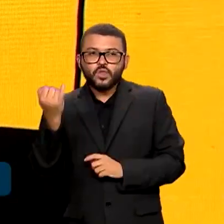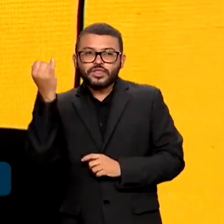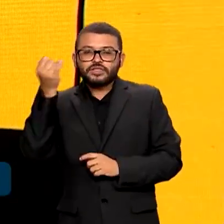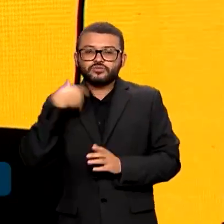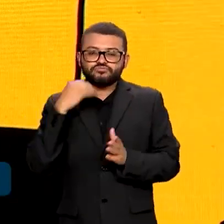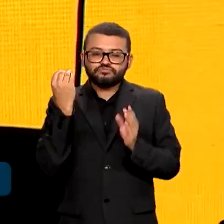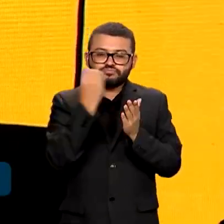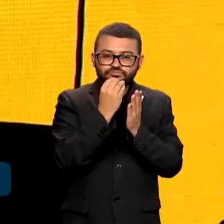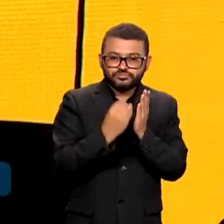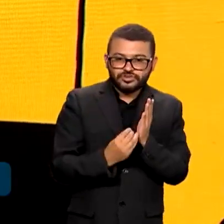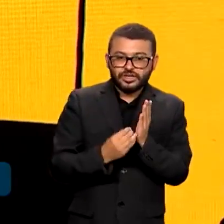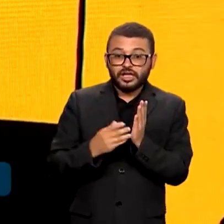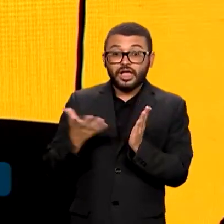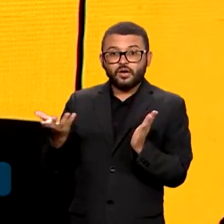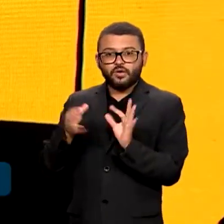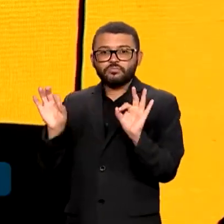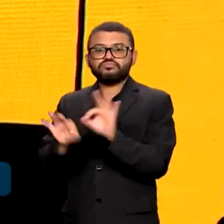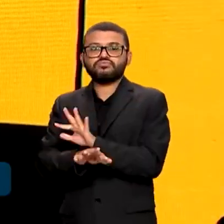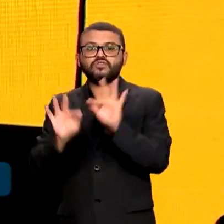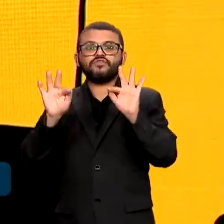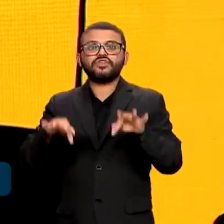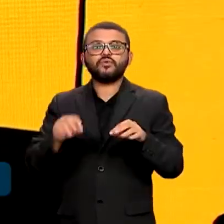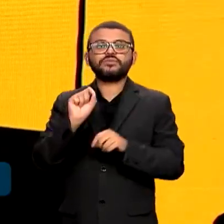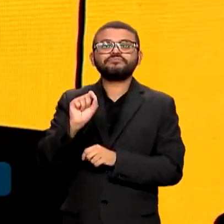aqui, e que eu queria concluir